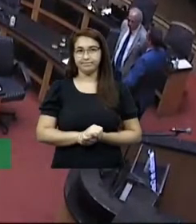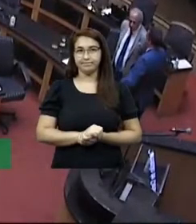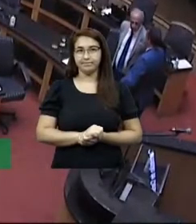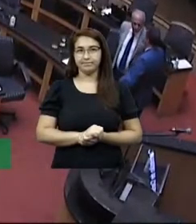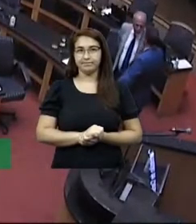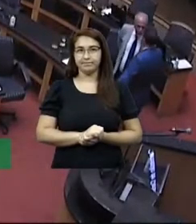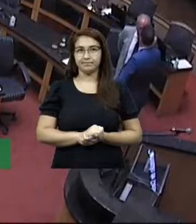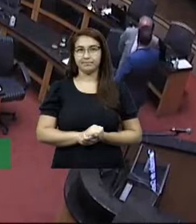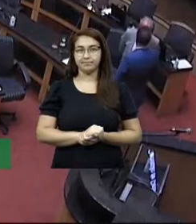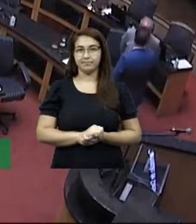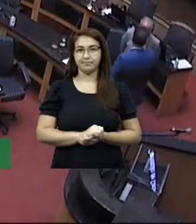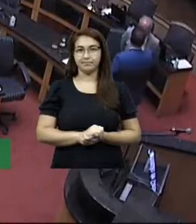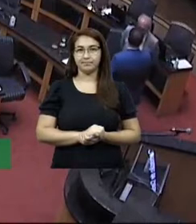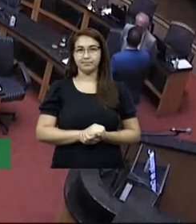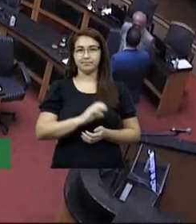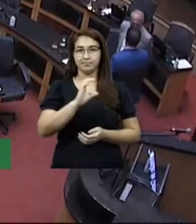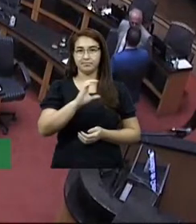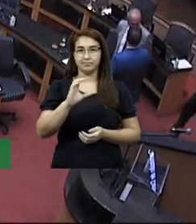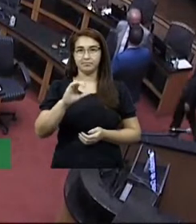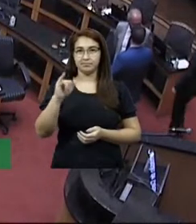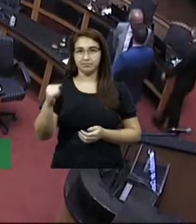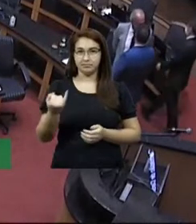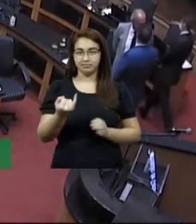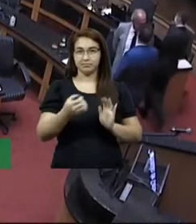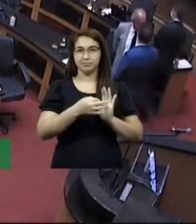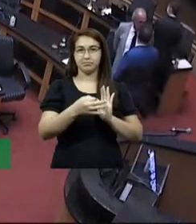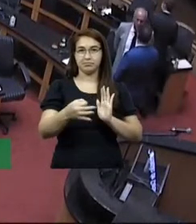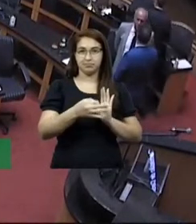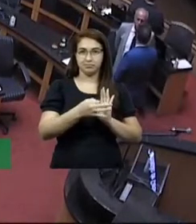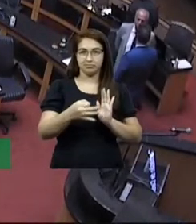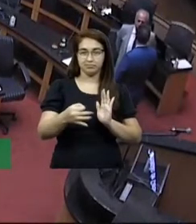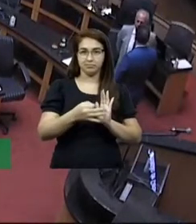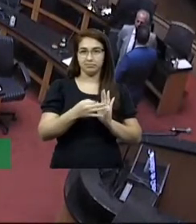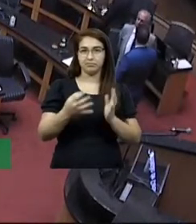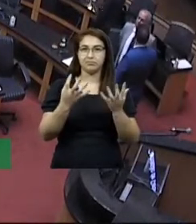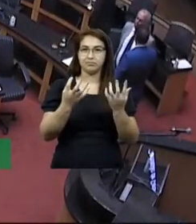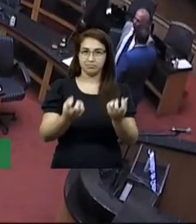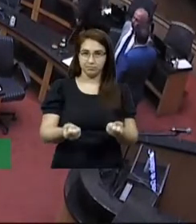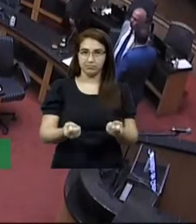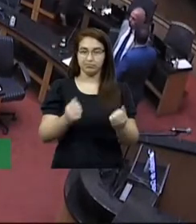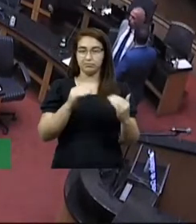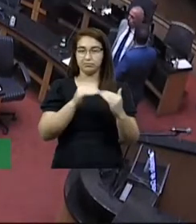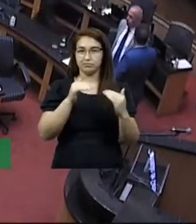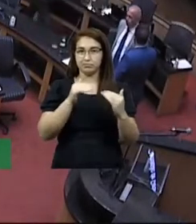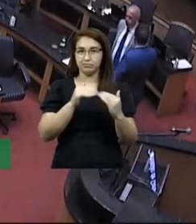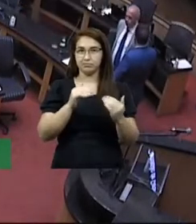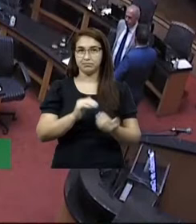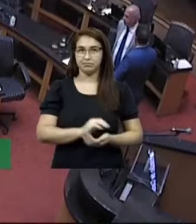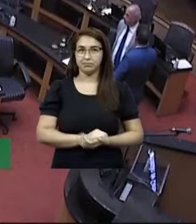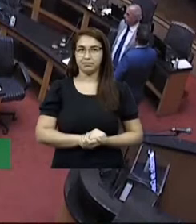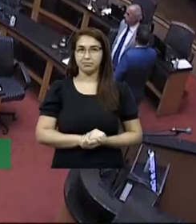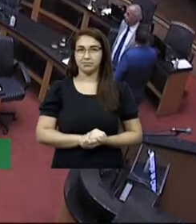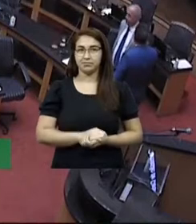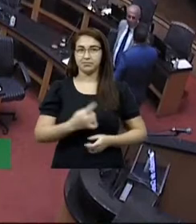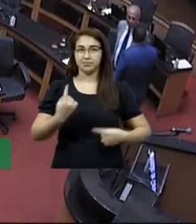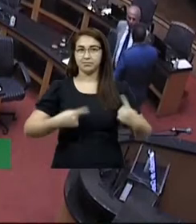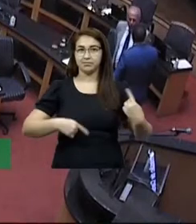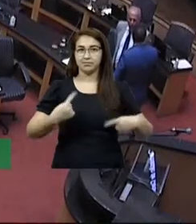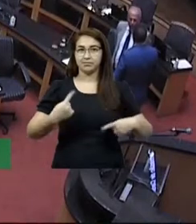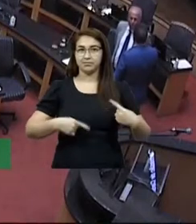Parecer da Comissão de Constituição e Justiça pela admissibilidade. Em discussão?